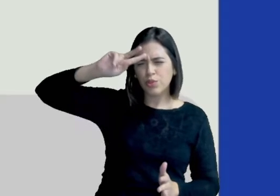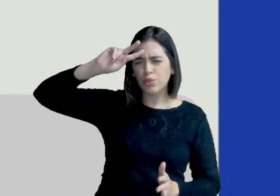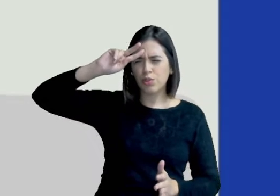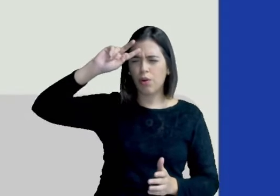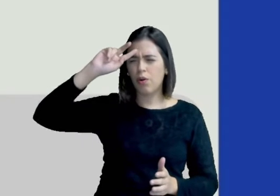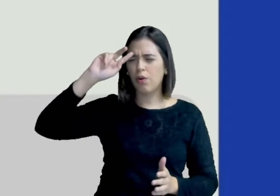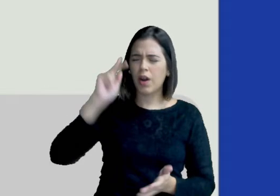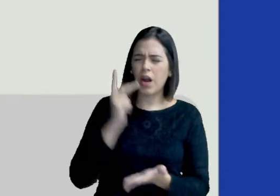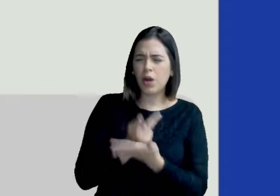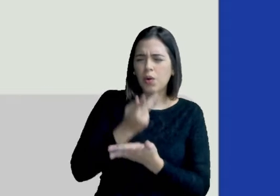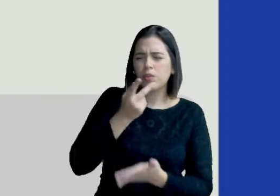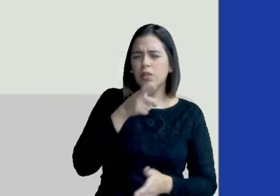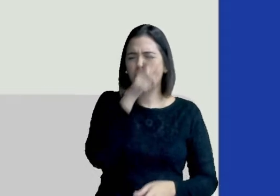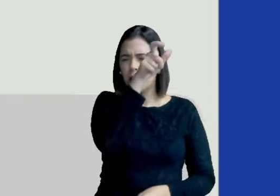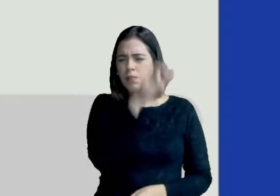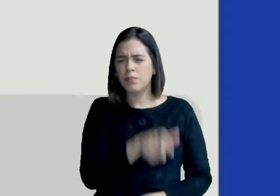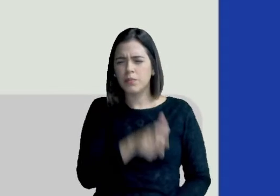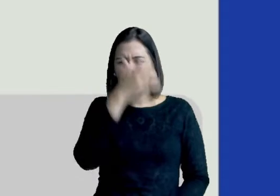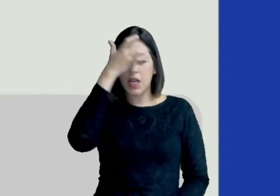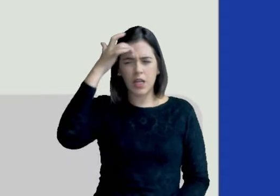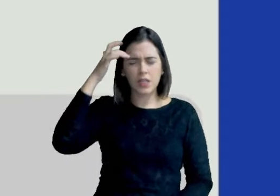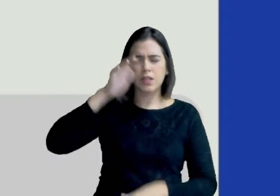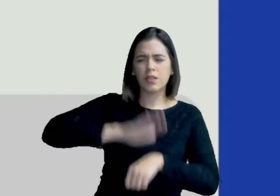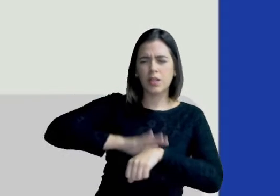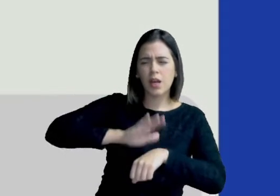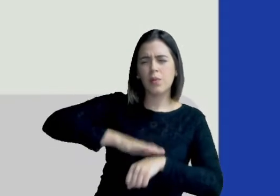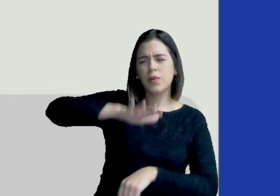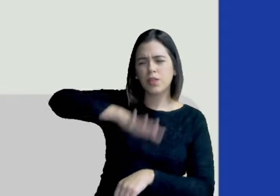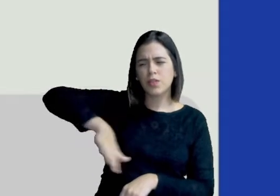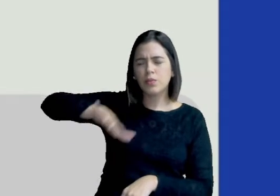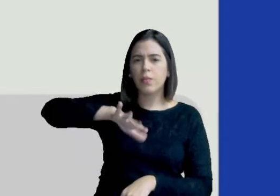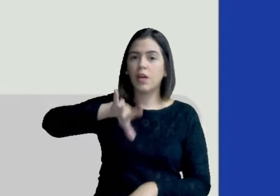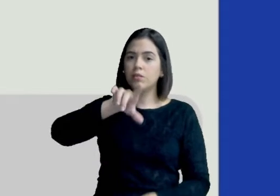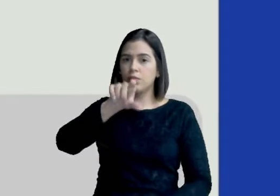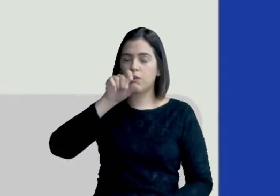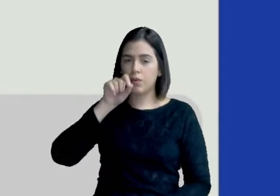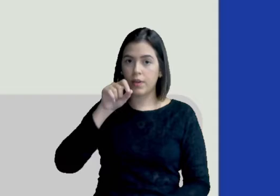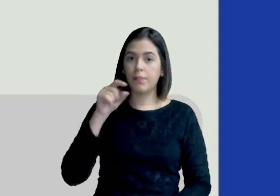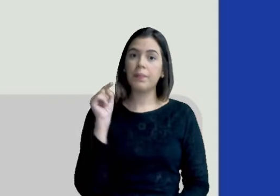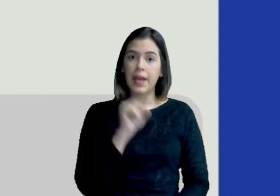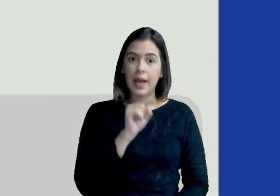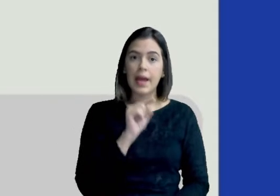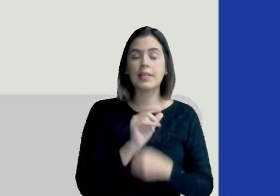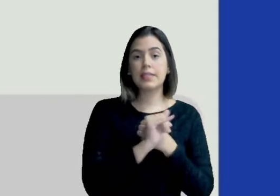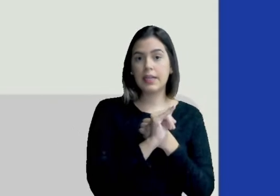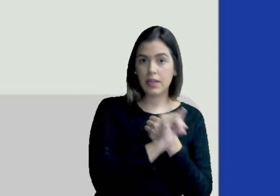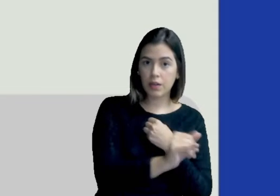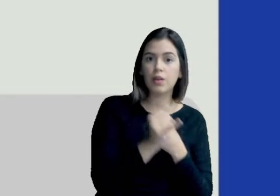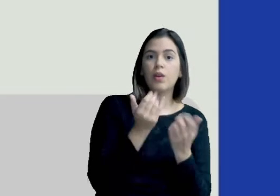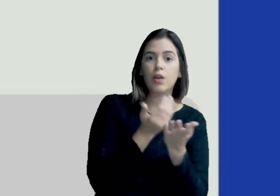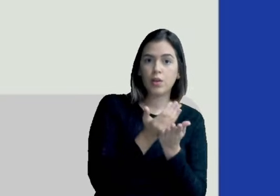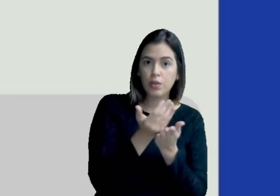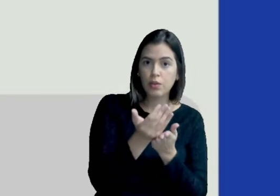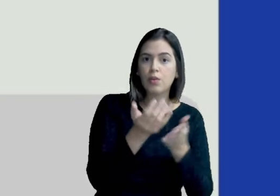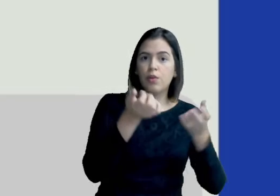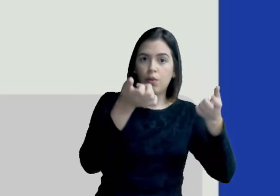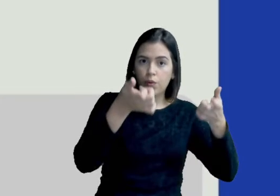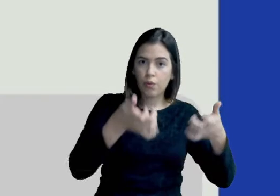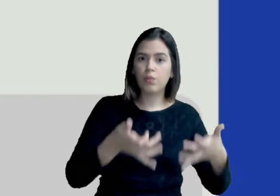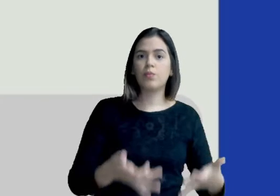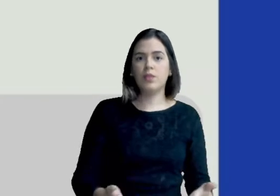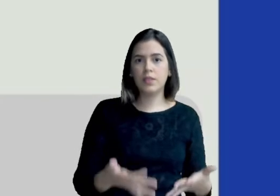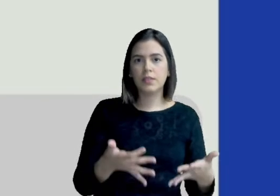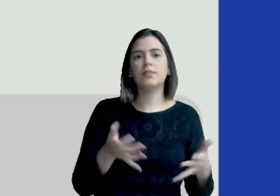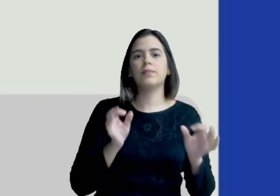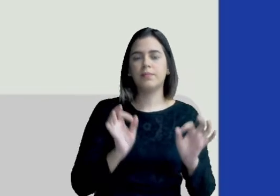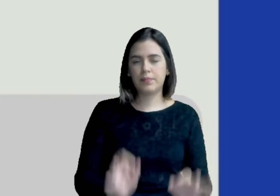acontecimentos históricos com personagens, tempo e espaço definidos. Essa é aquela crônica que eu estou falando desde o início da